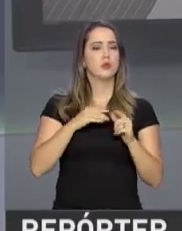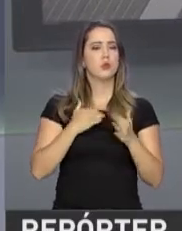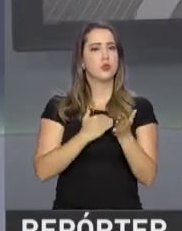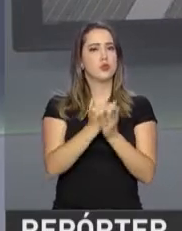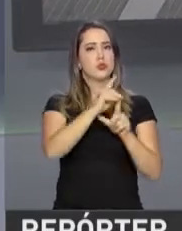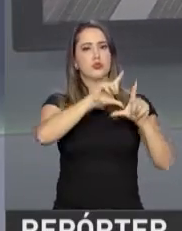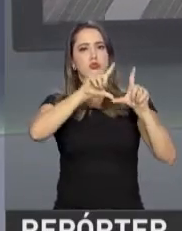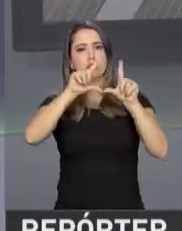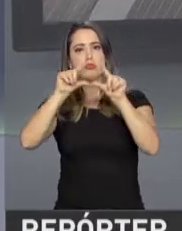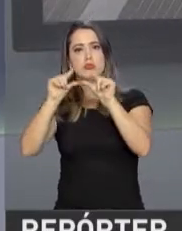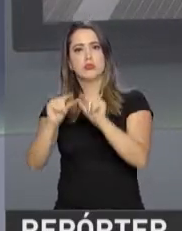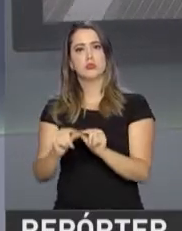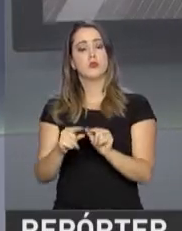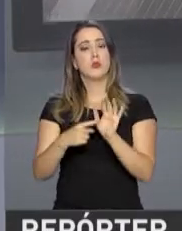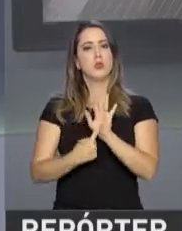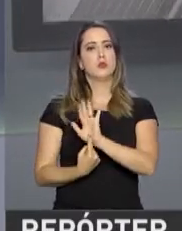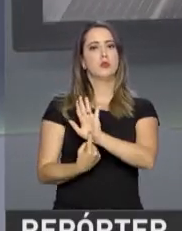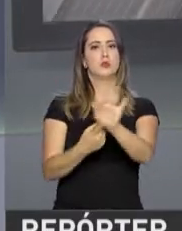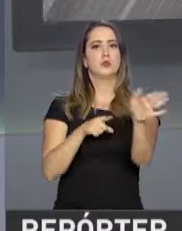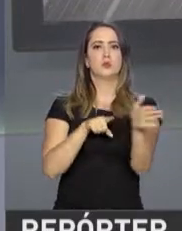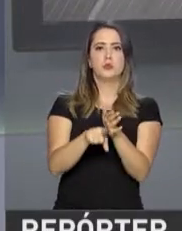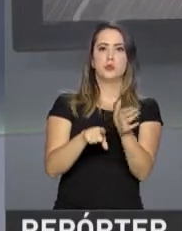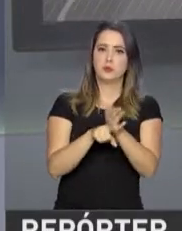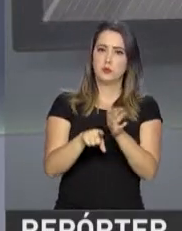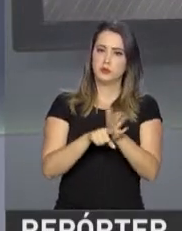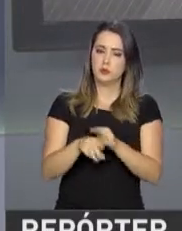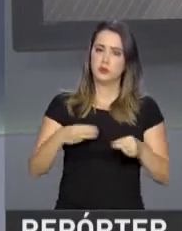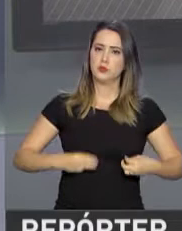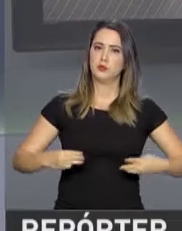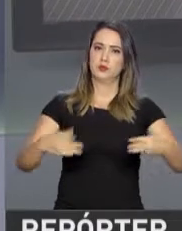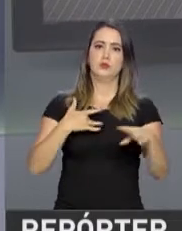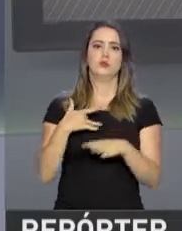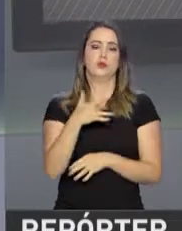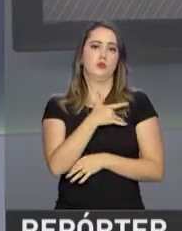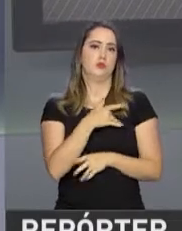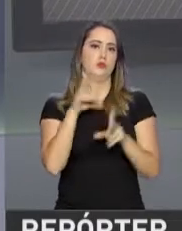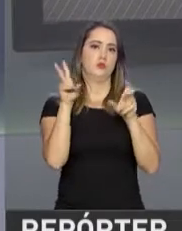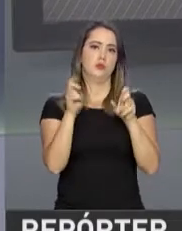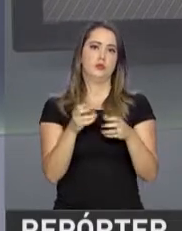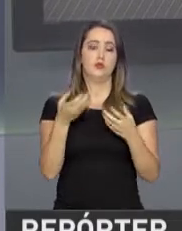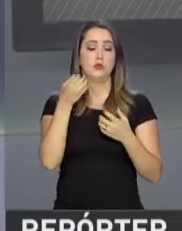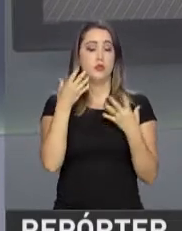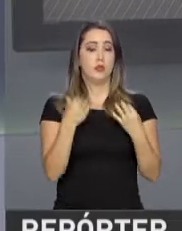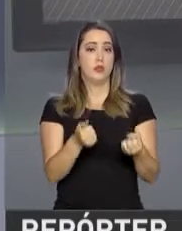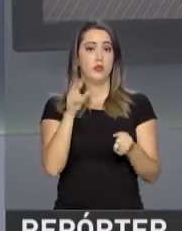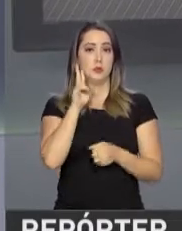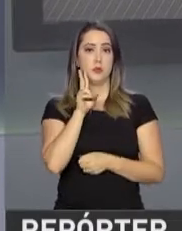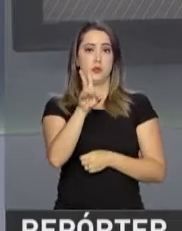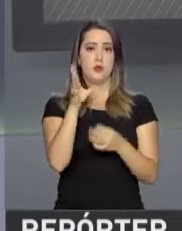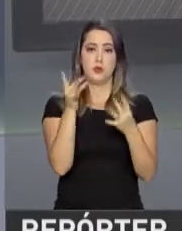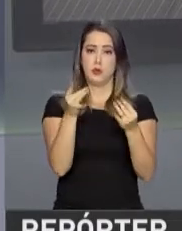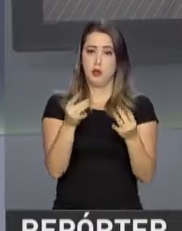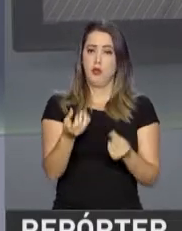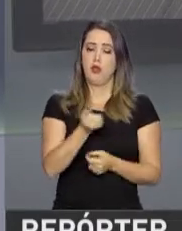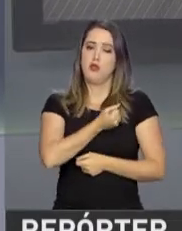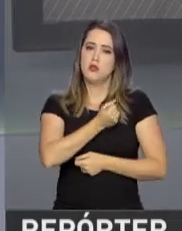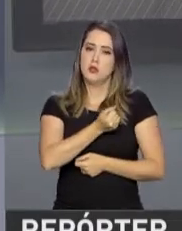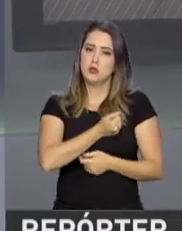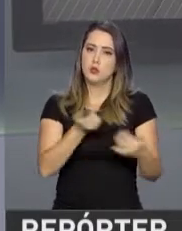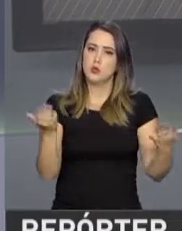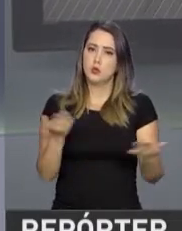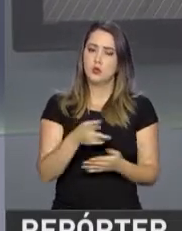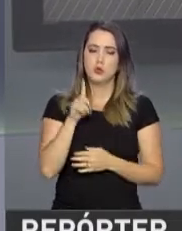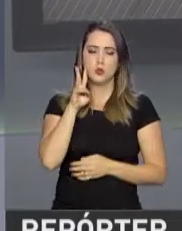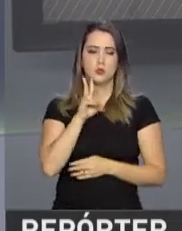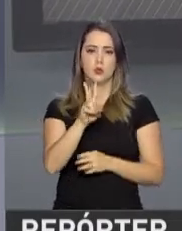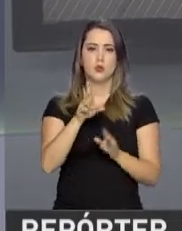é o que revela a última pesquisa do ministério da saúde sobre o tema a repórter raíssa lopes tem os dados e mostra também uma